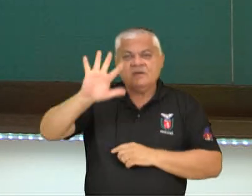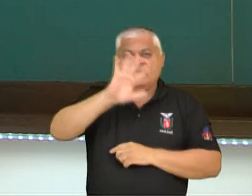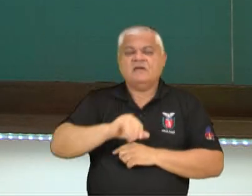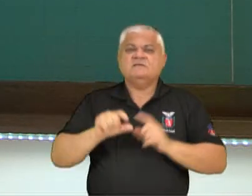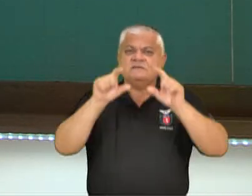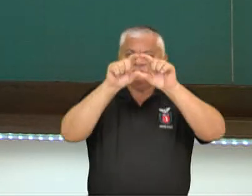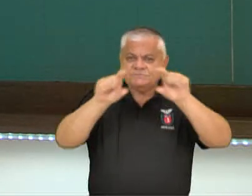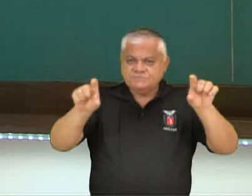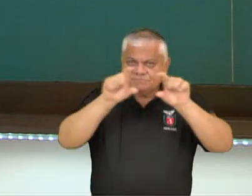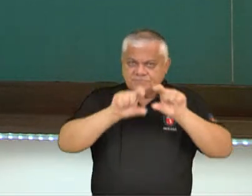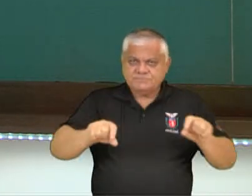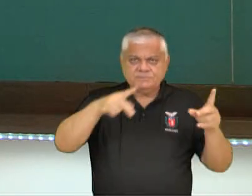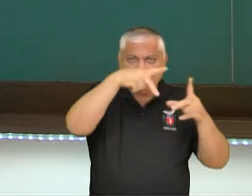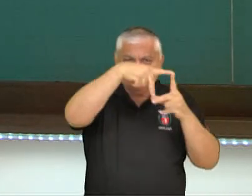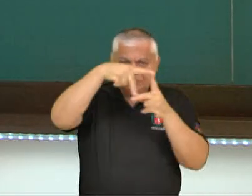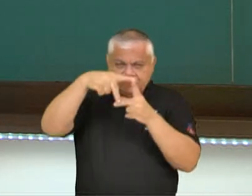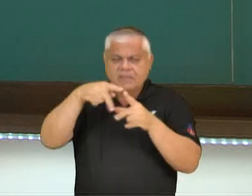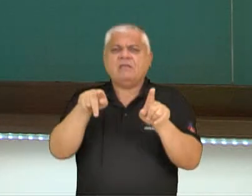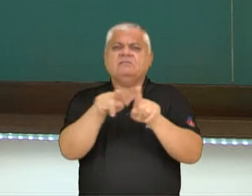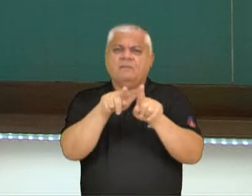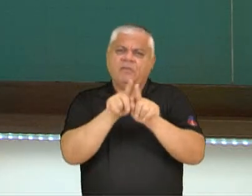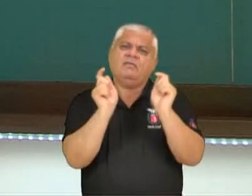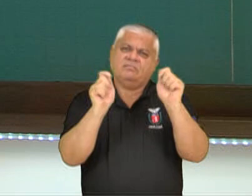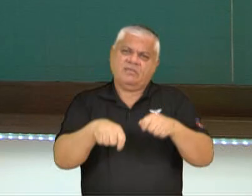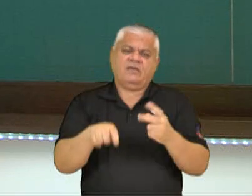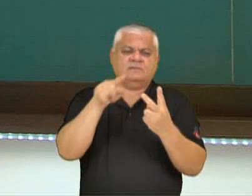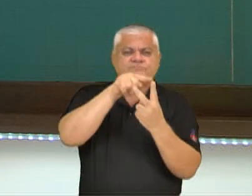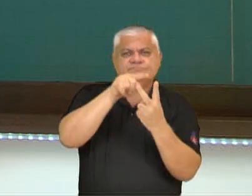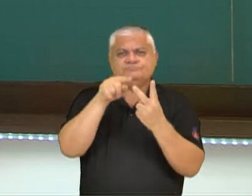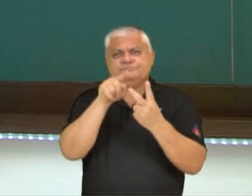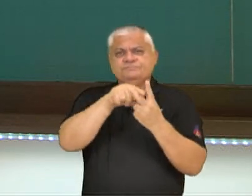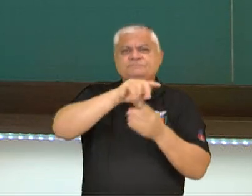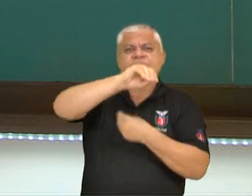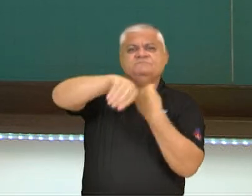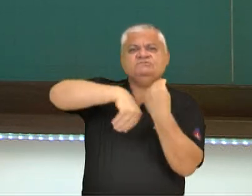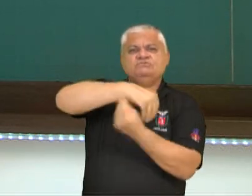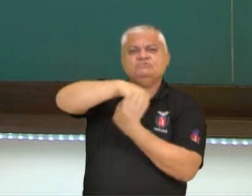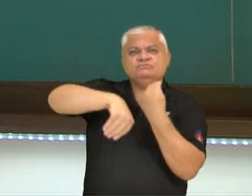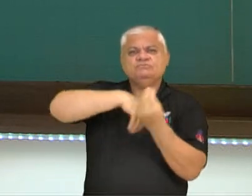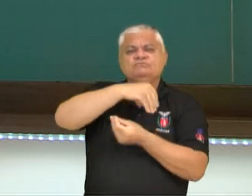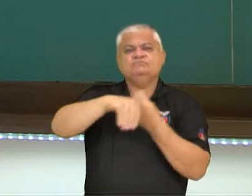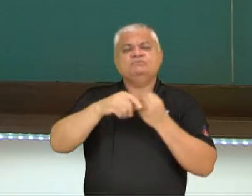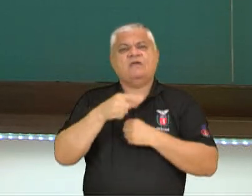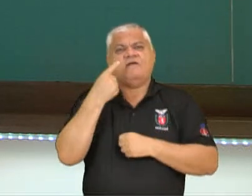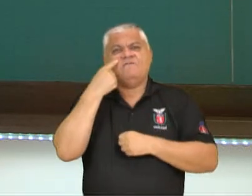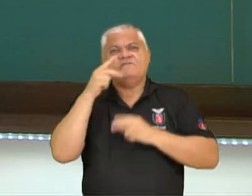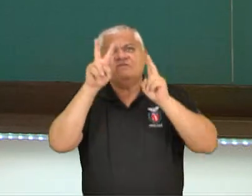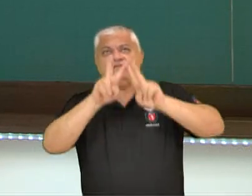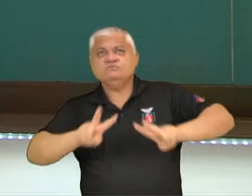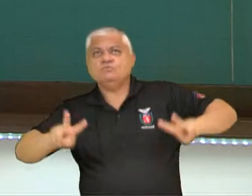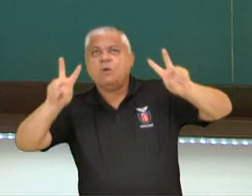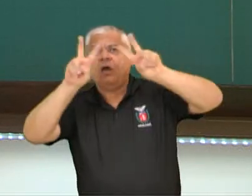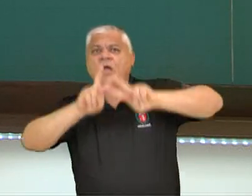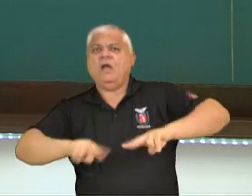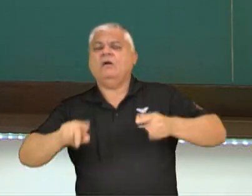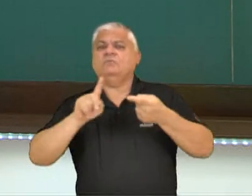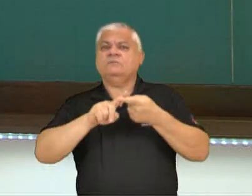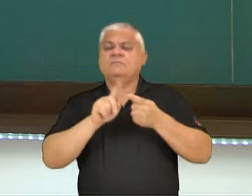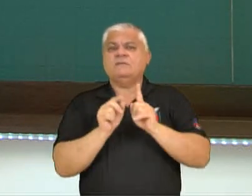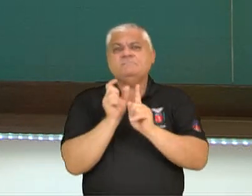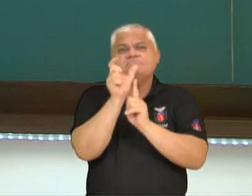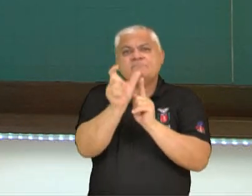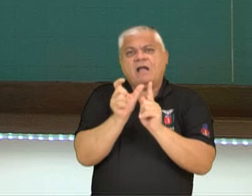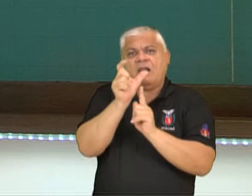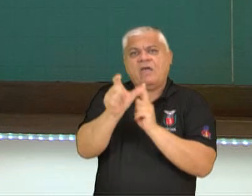que geralmente compõem ali de uma forma híbrida, misturando recursos visuais com palavras, os elementos ali